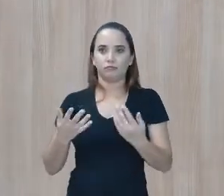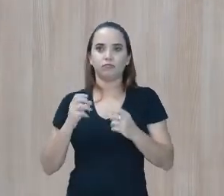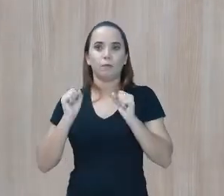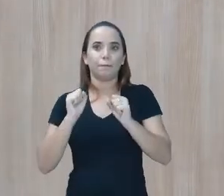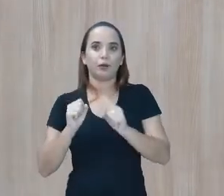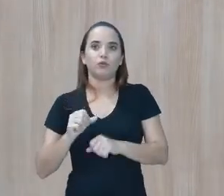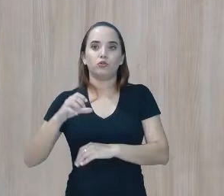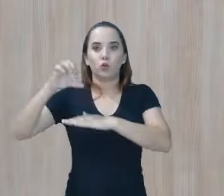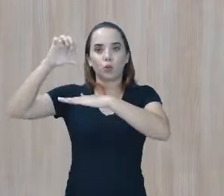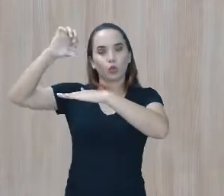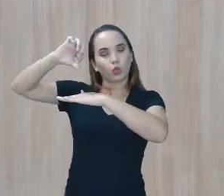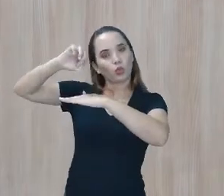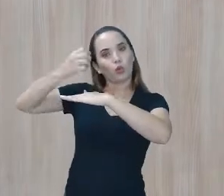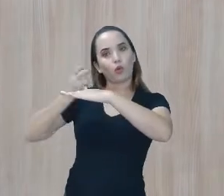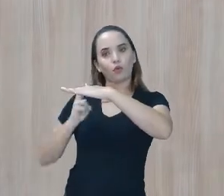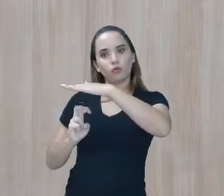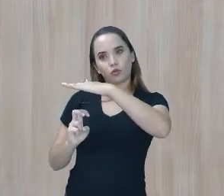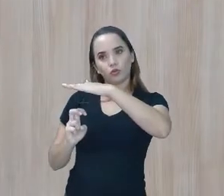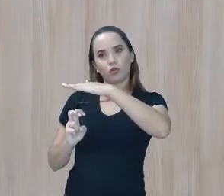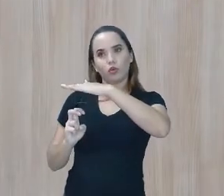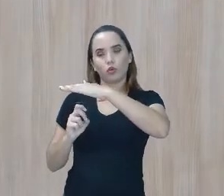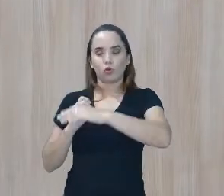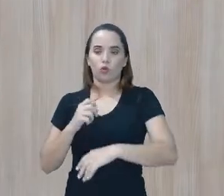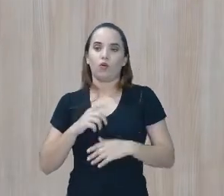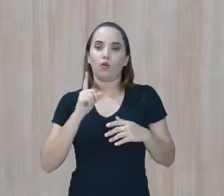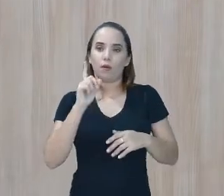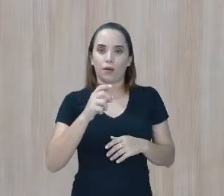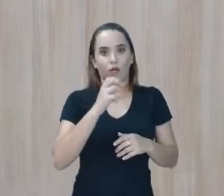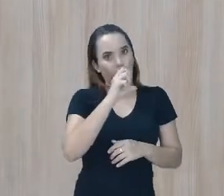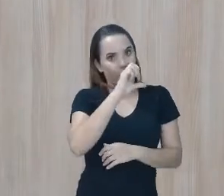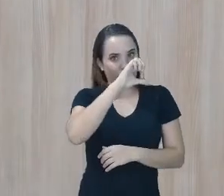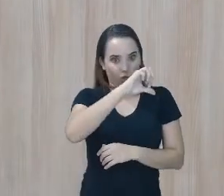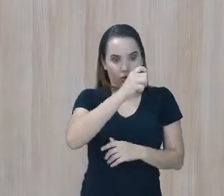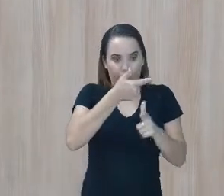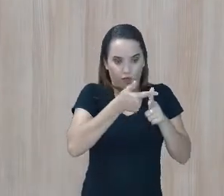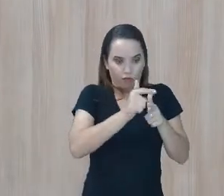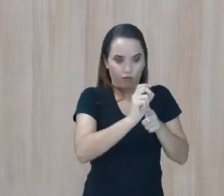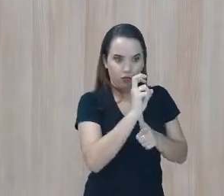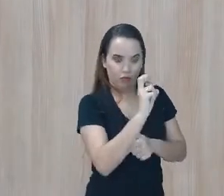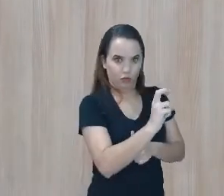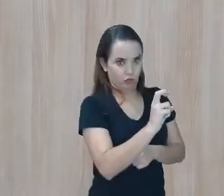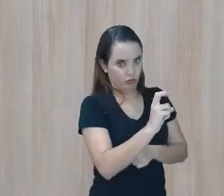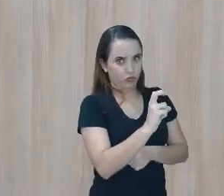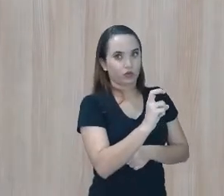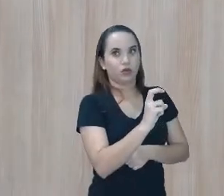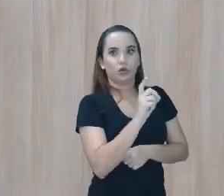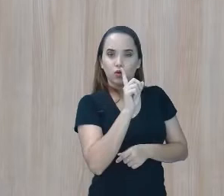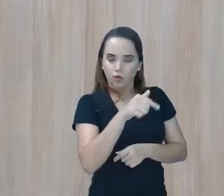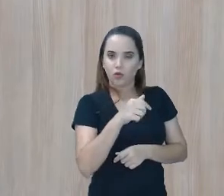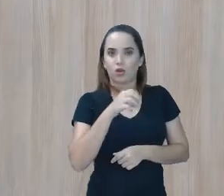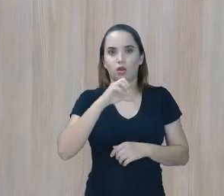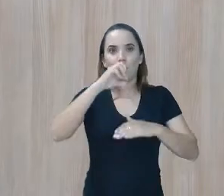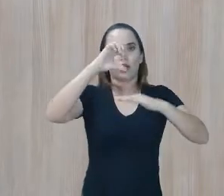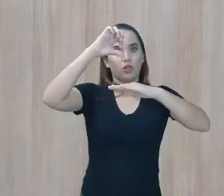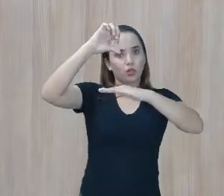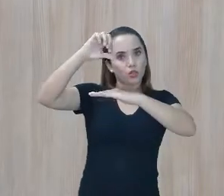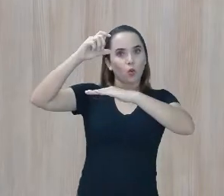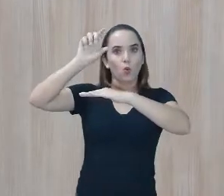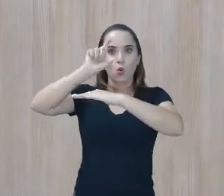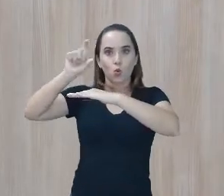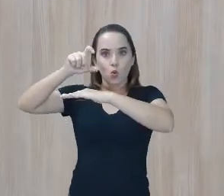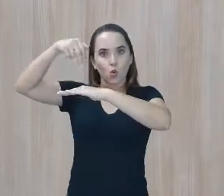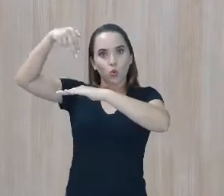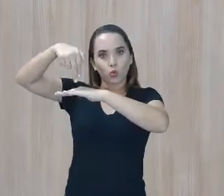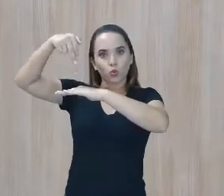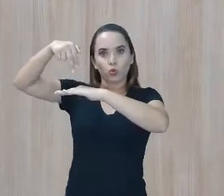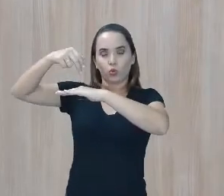5 em um número decimal, fazendo 9 dividido por 5, que é aquela de você dividir o número de cima pelo número de baixo, ou seja,